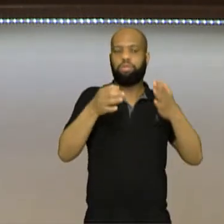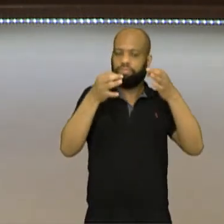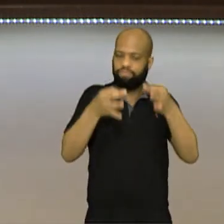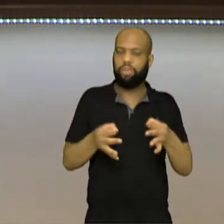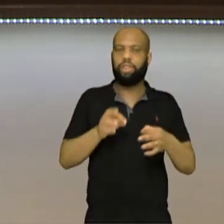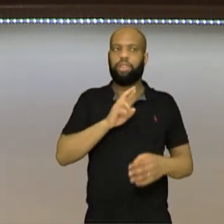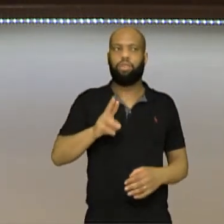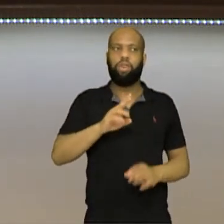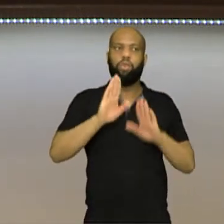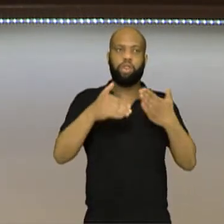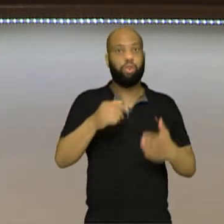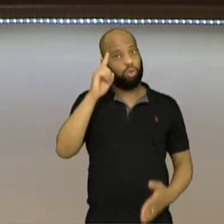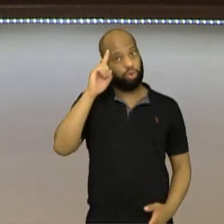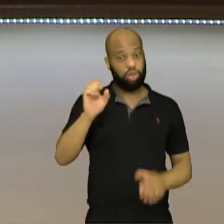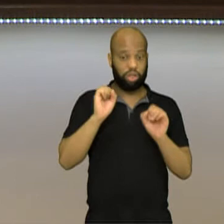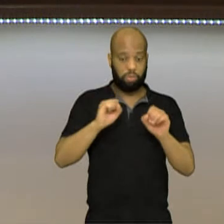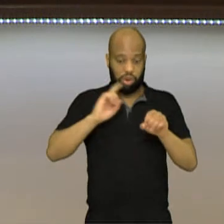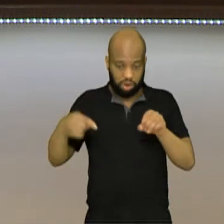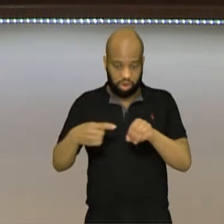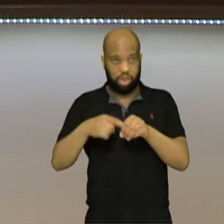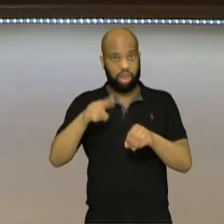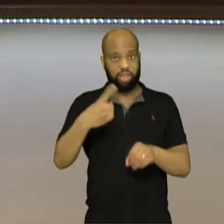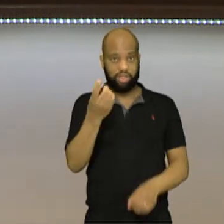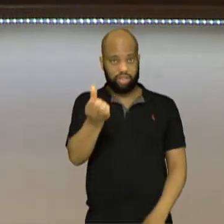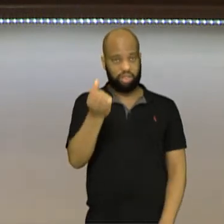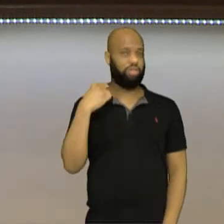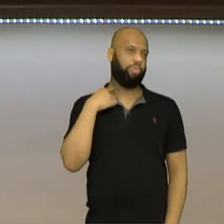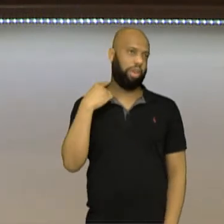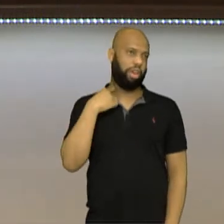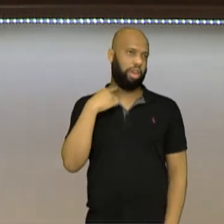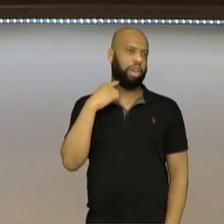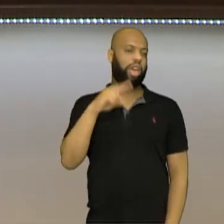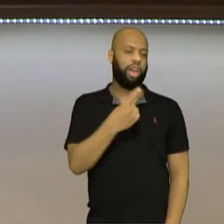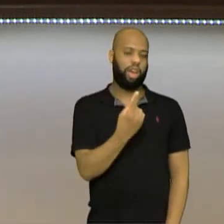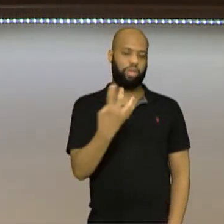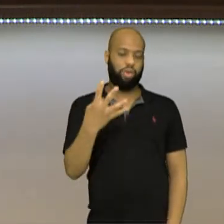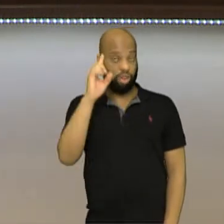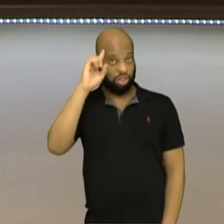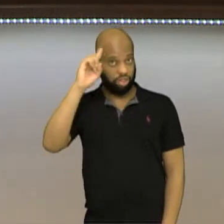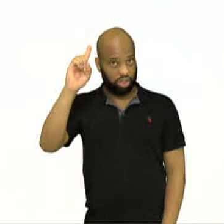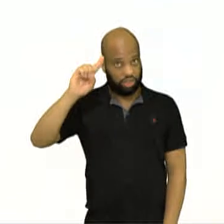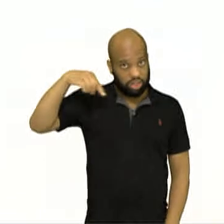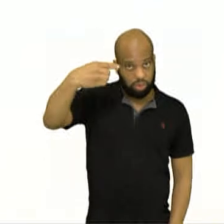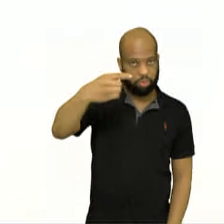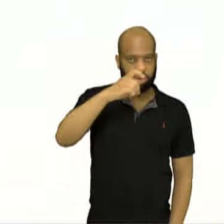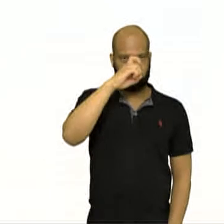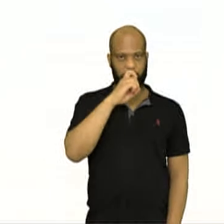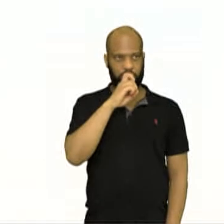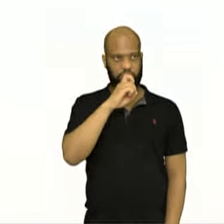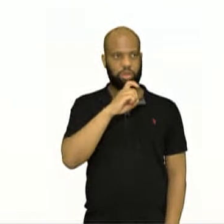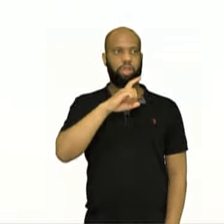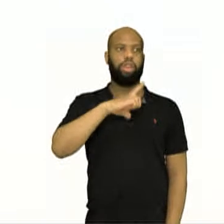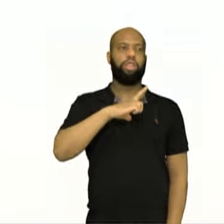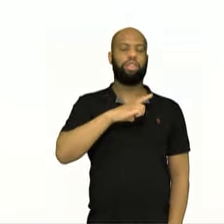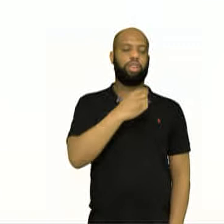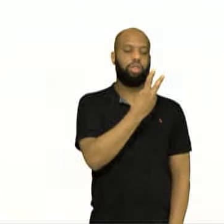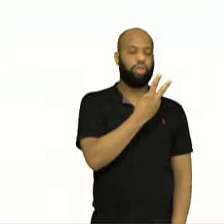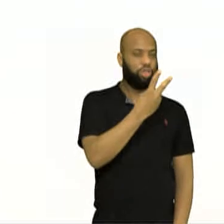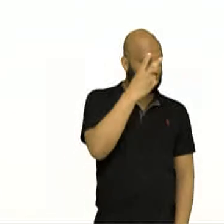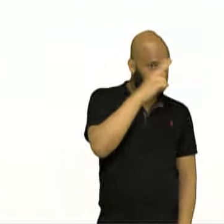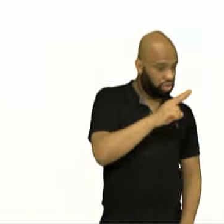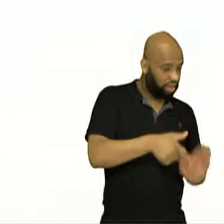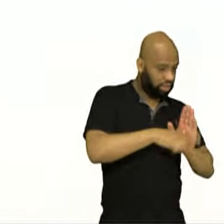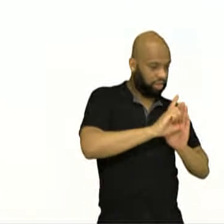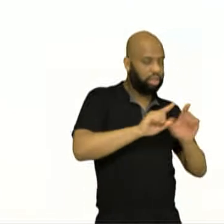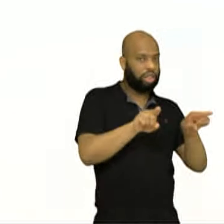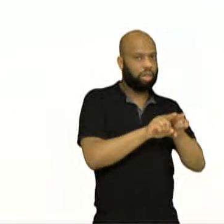mais provável da ovulação será no dia 16 de maio, considerando ali 14 dias depois, né? Considerando cerca de 2 dias antes e 2 dias